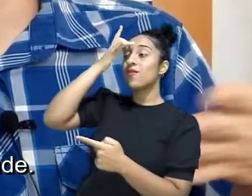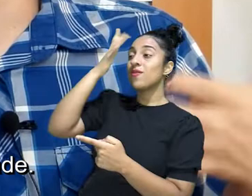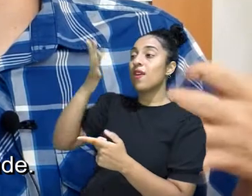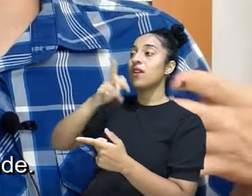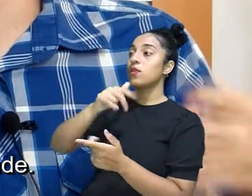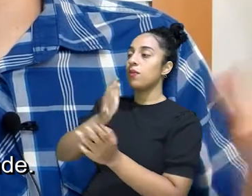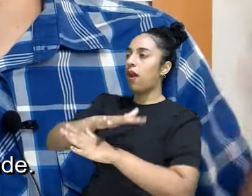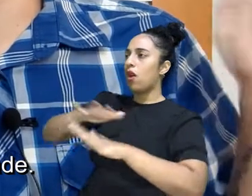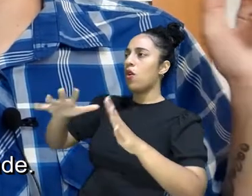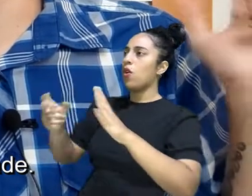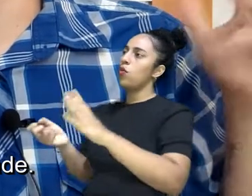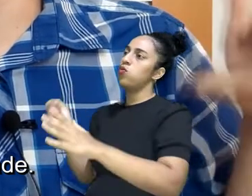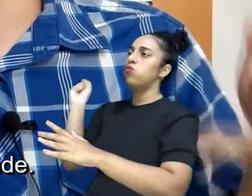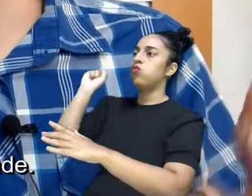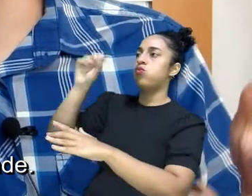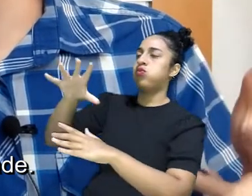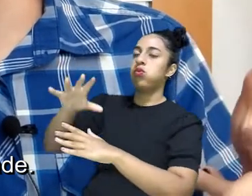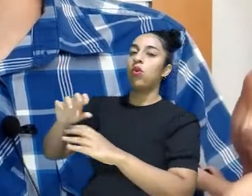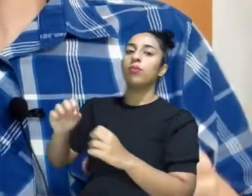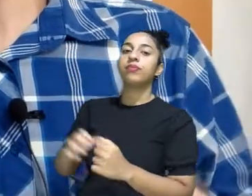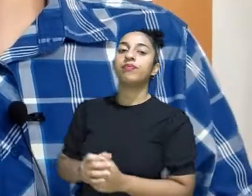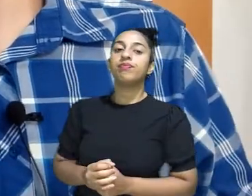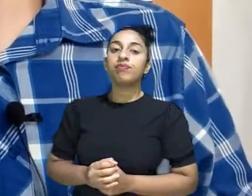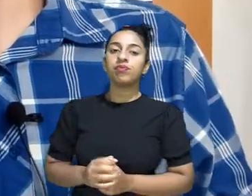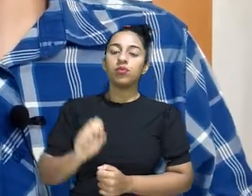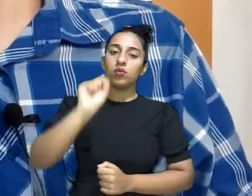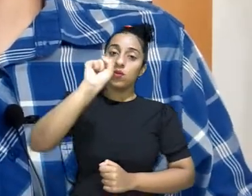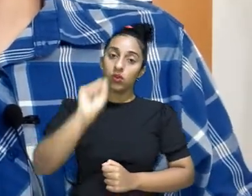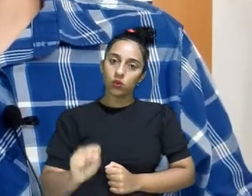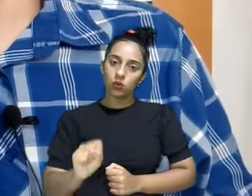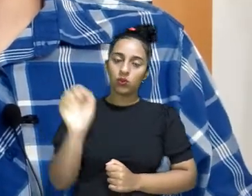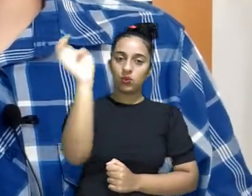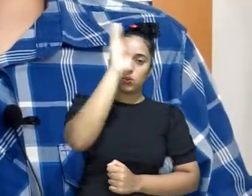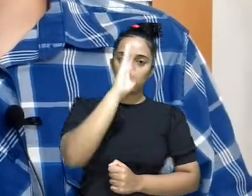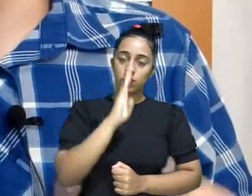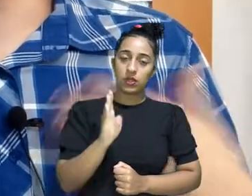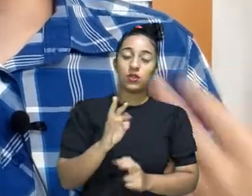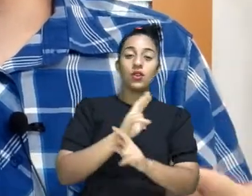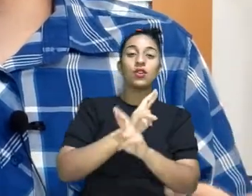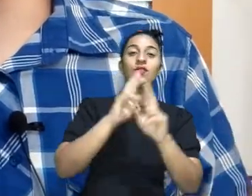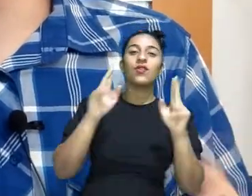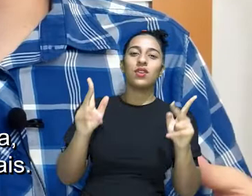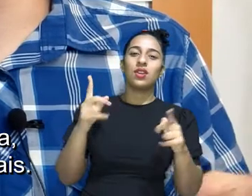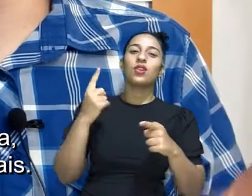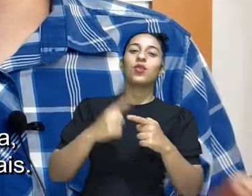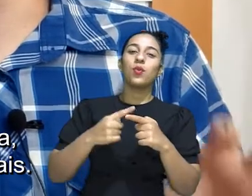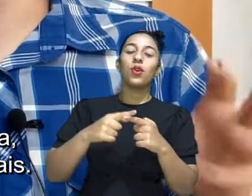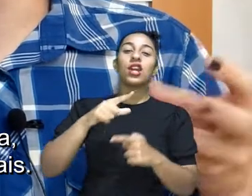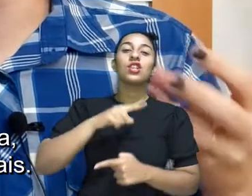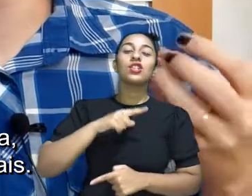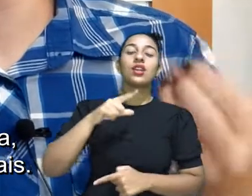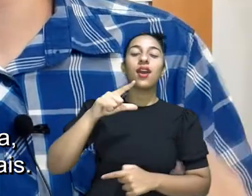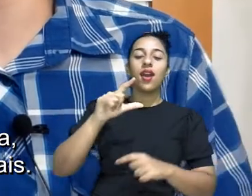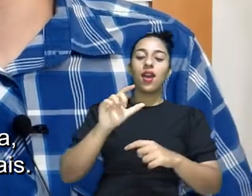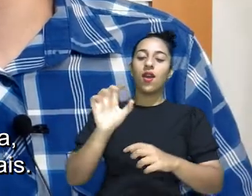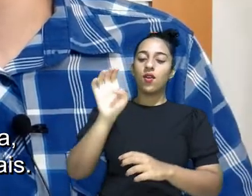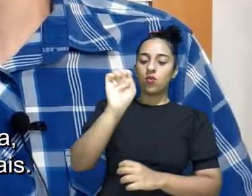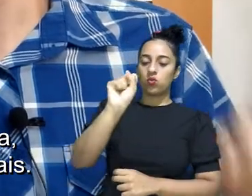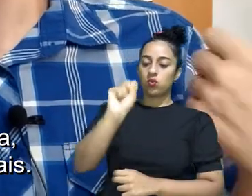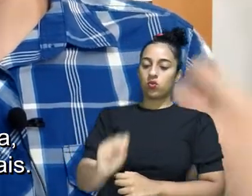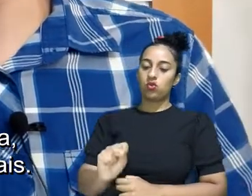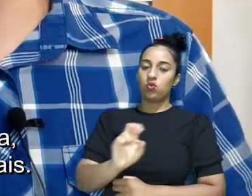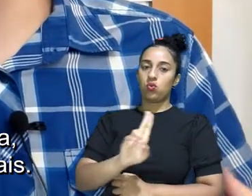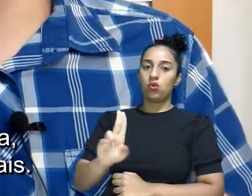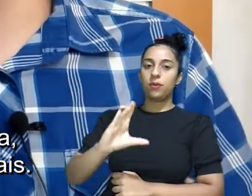chegar pela pelo litoral e bombardear a cidade na região sul do Brasil as um pouco diferente porque envolve a Província